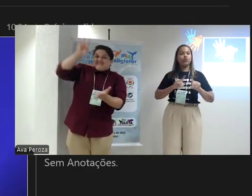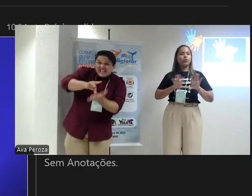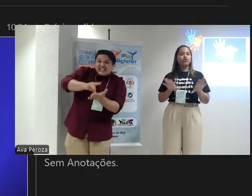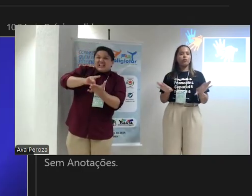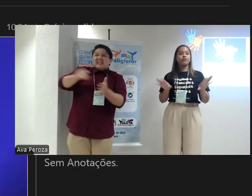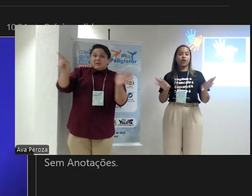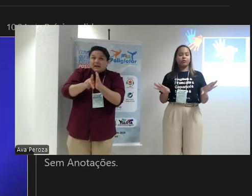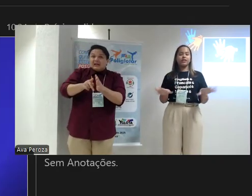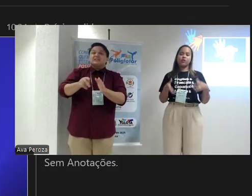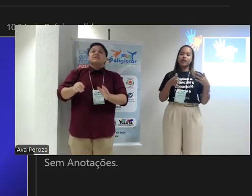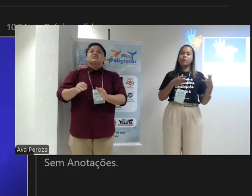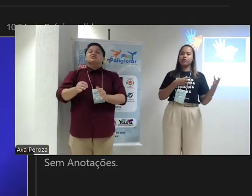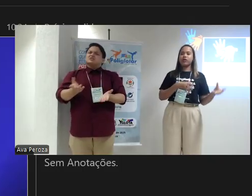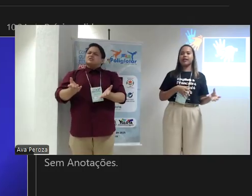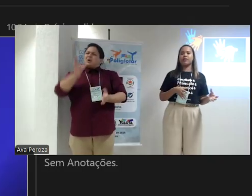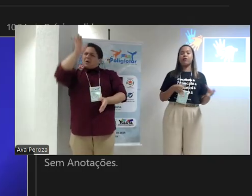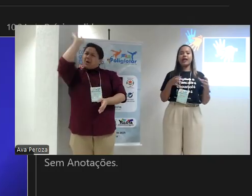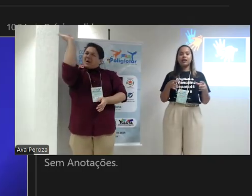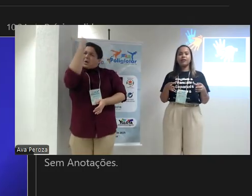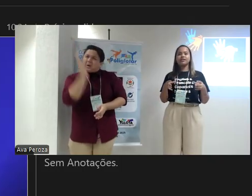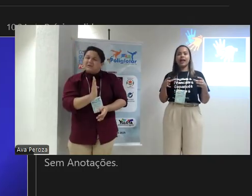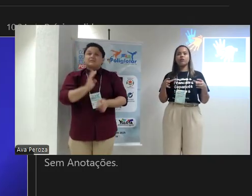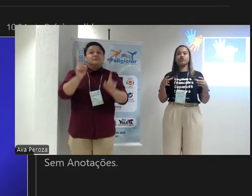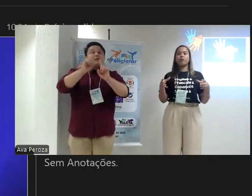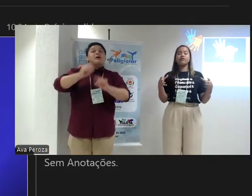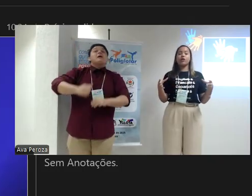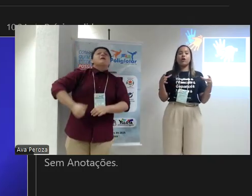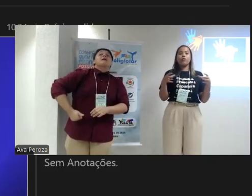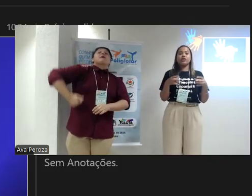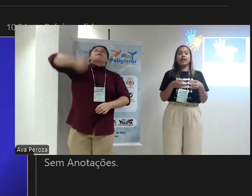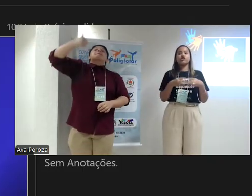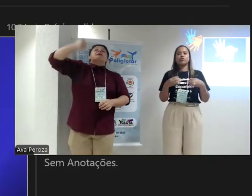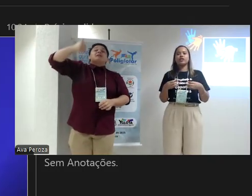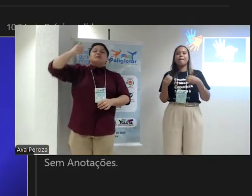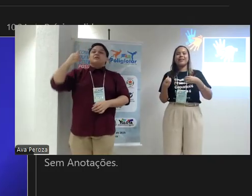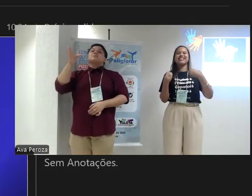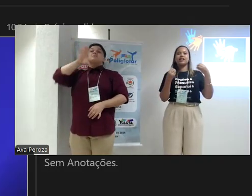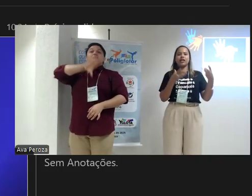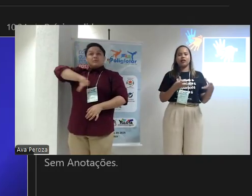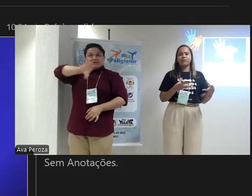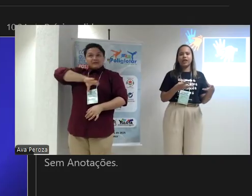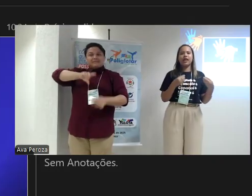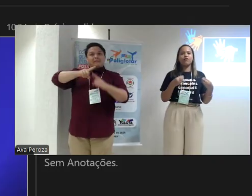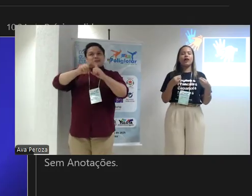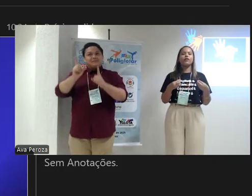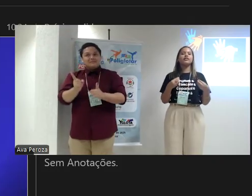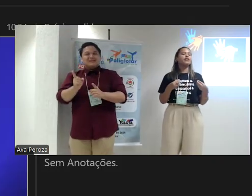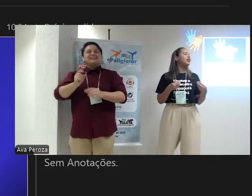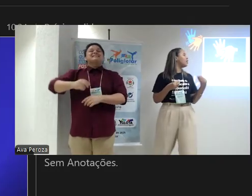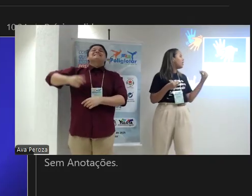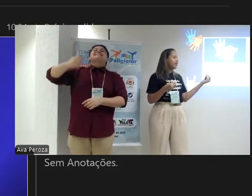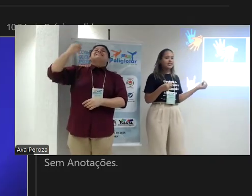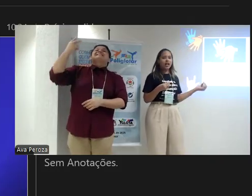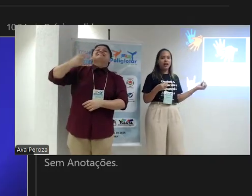O único idioma oficial do Brasil é a língua portuguesa. Porém, a Libras é o idioma oficial da comunidade surda brasileira. E ela foi